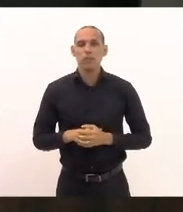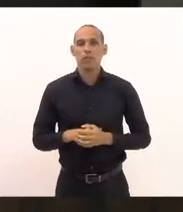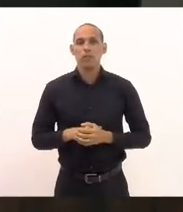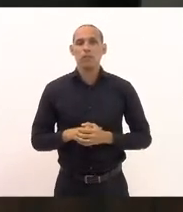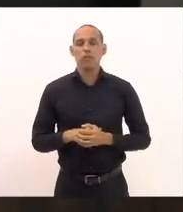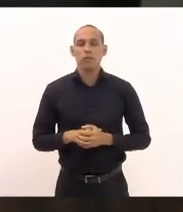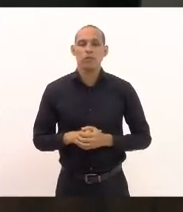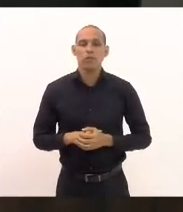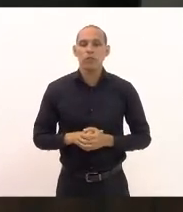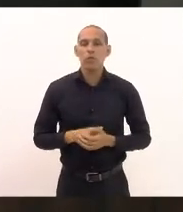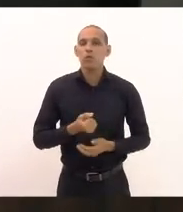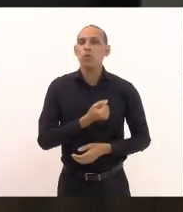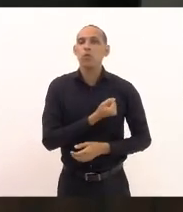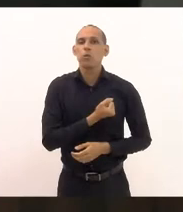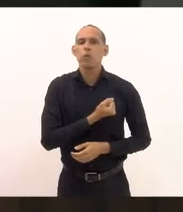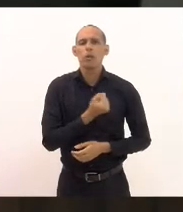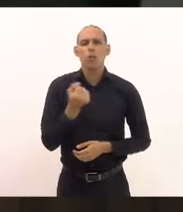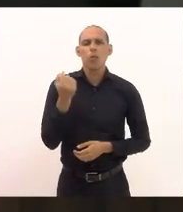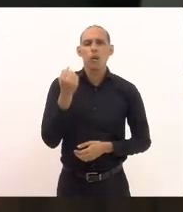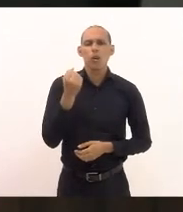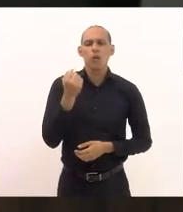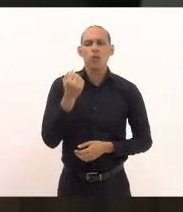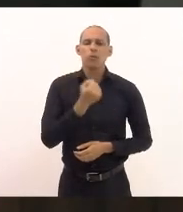de número